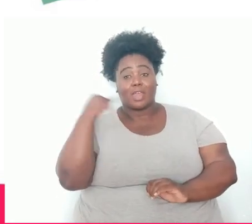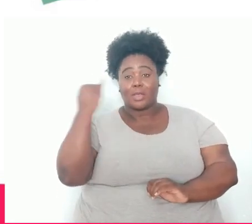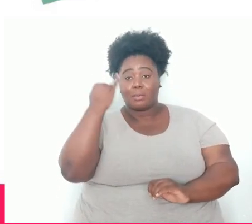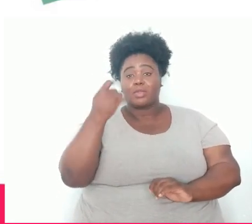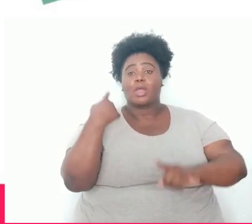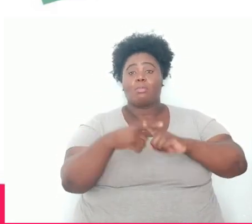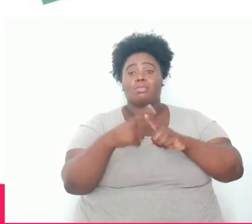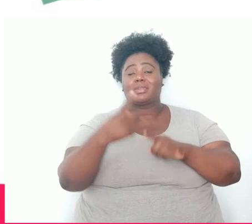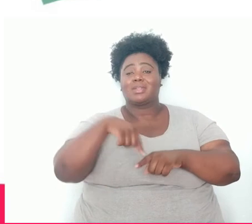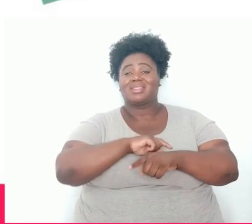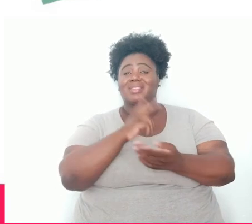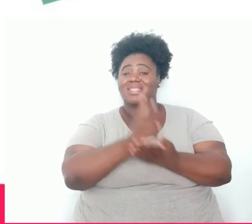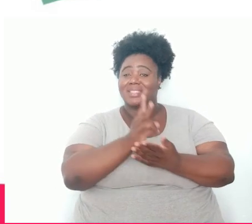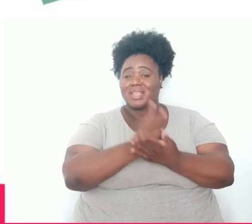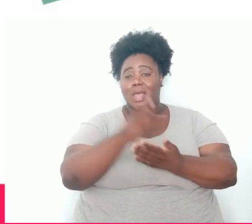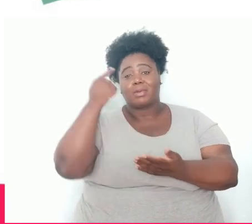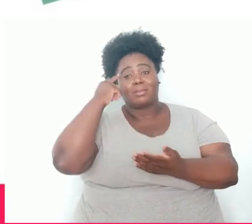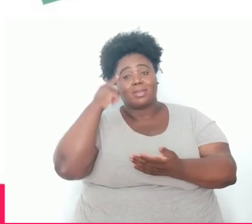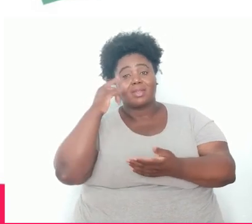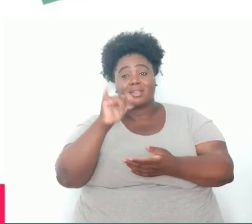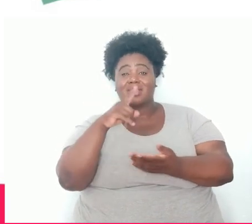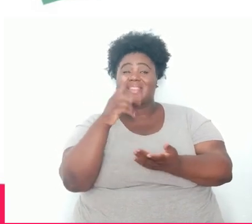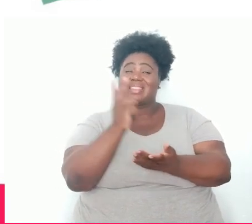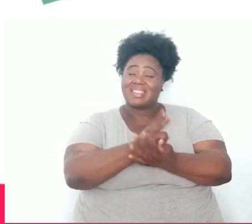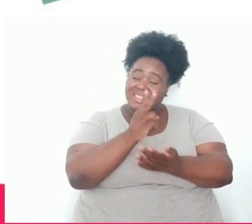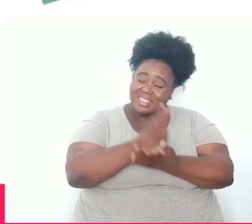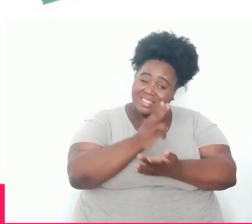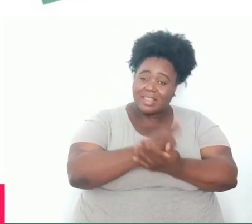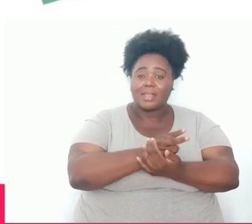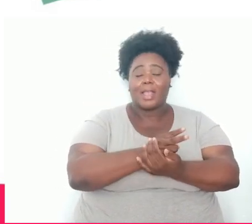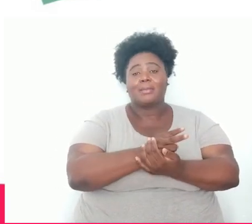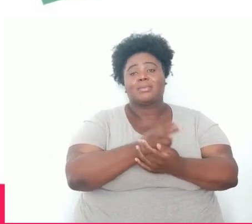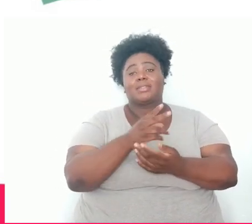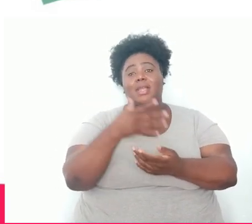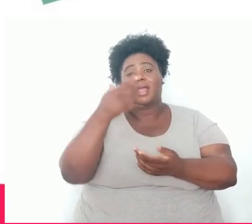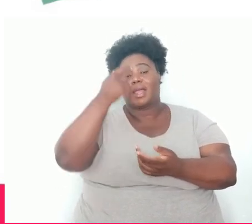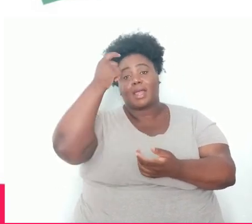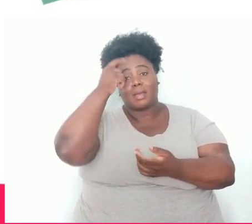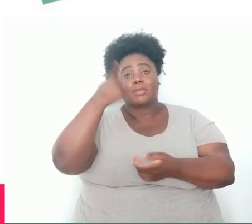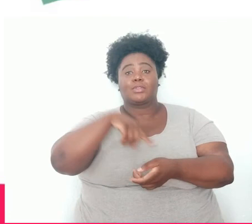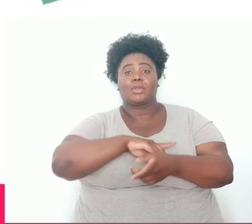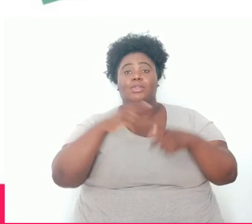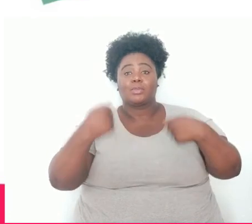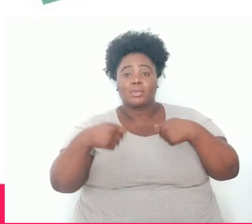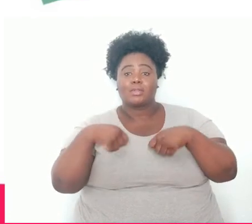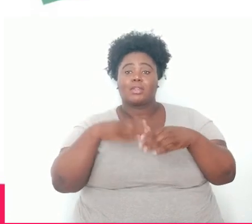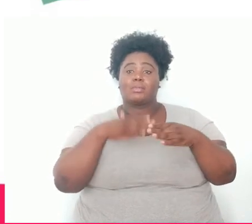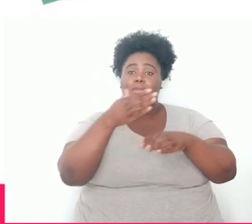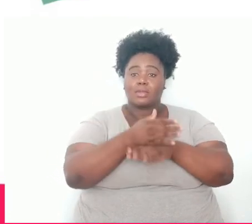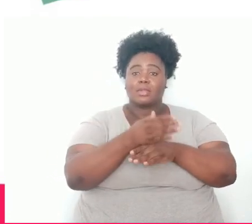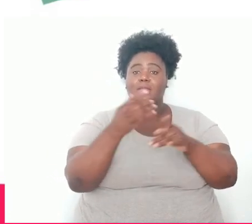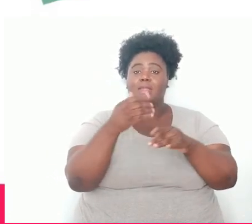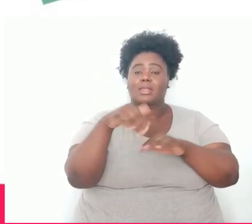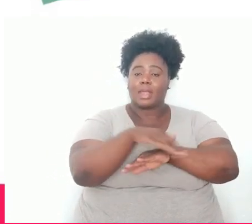é importante, porque a gente está sempre pensando, né? Está sempre exercitando a performatividade na cabeça. Nós precisamos colocar na